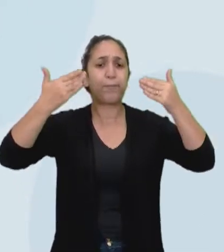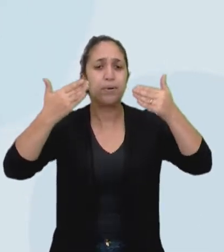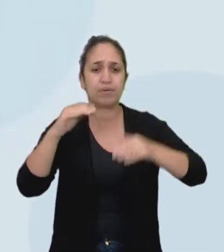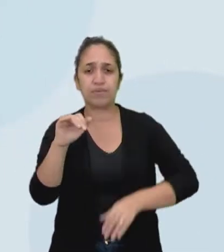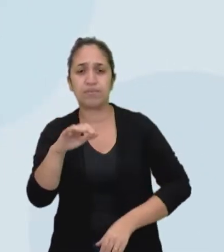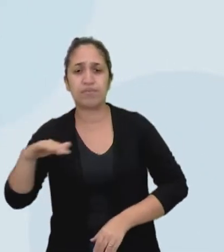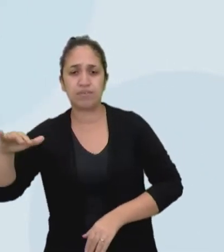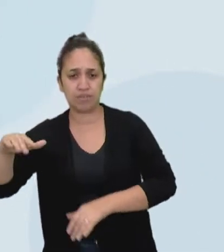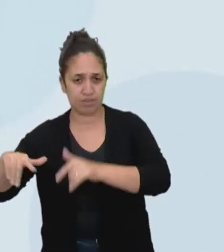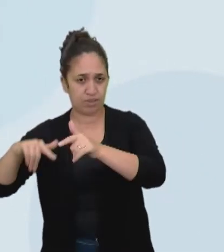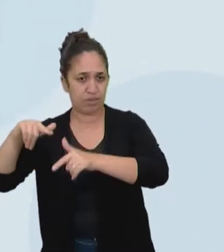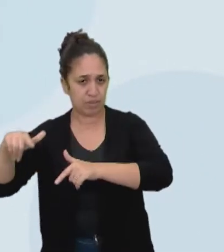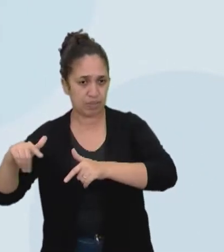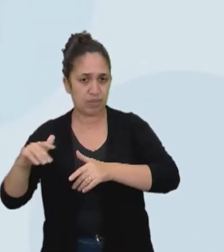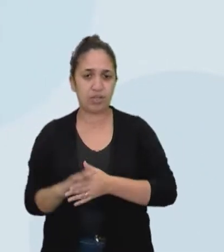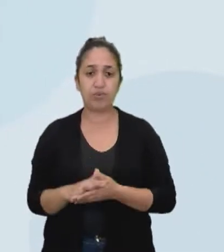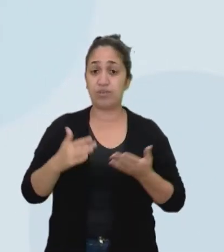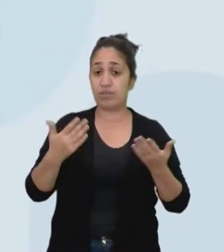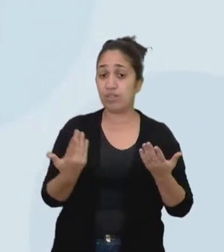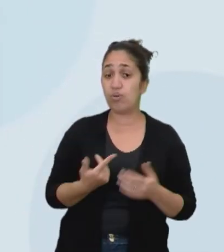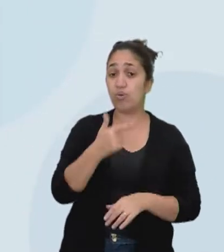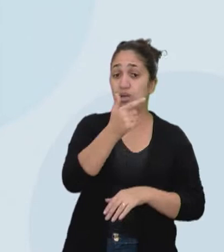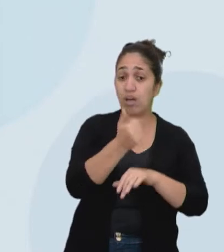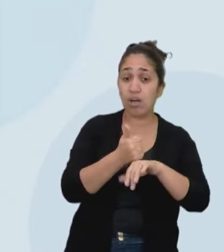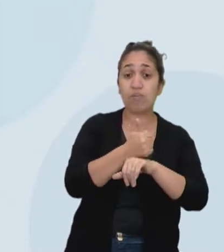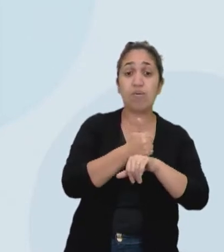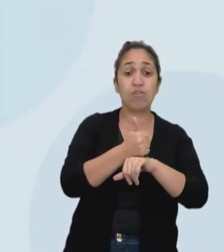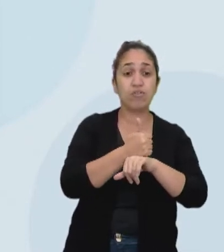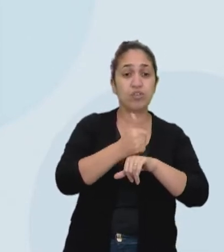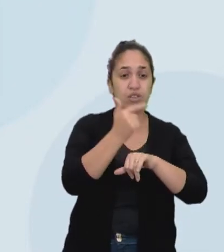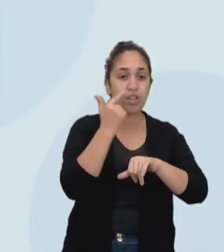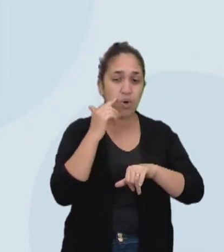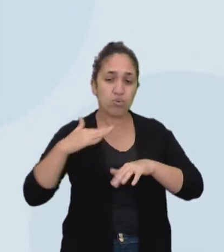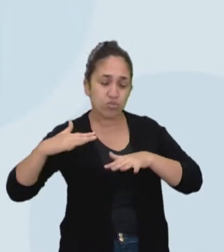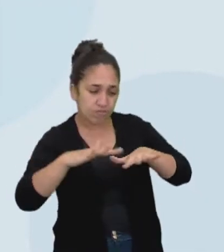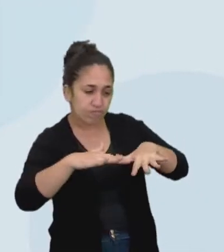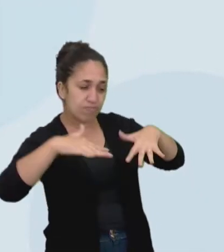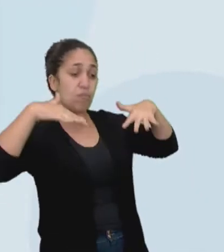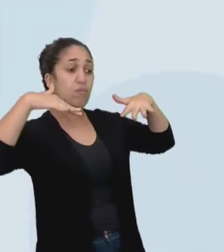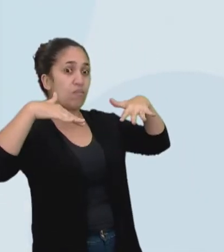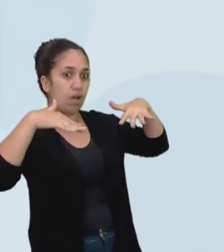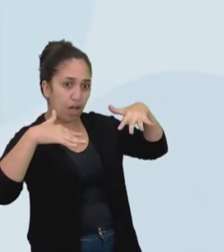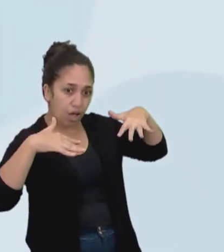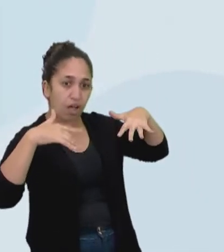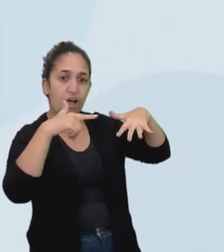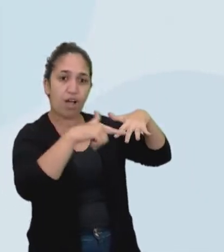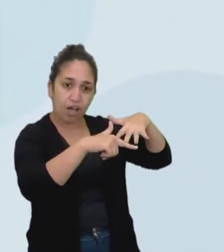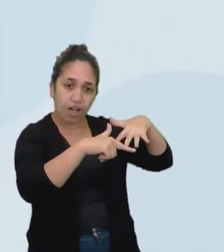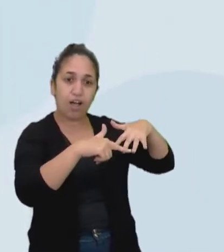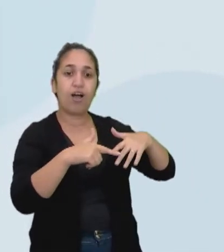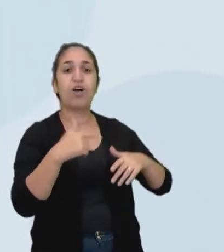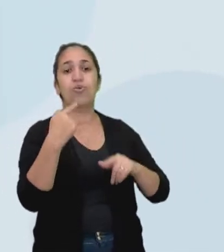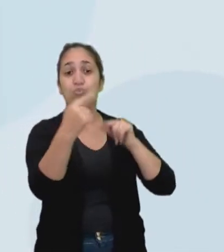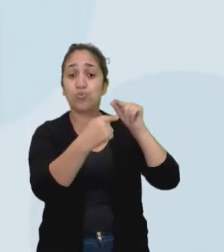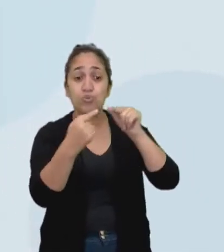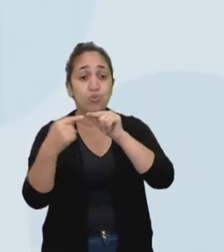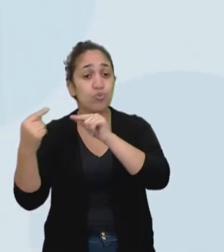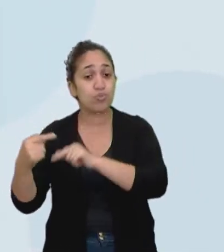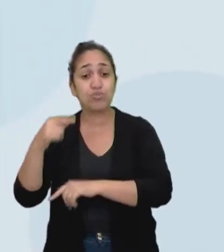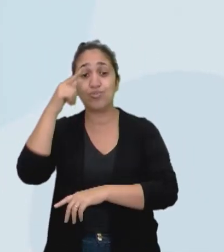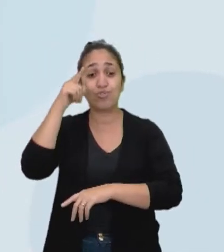de trabalho. Isto é, ele faz com que o profissional seja notado pelas pessoas e atinja seus objetivos de